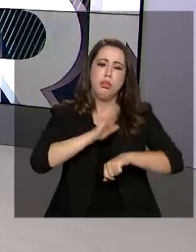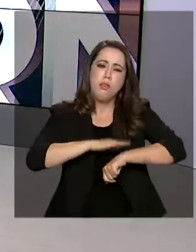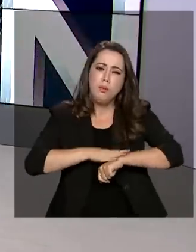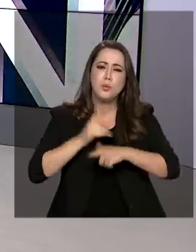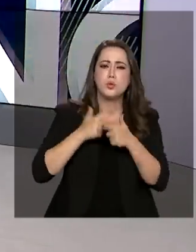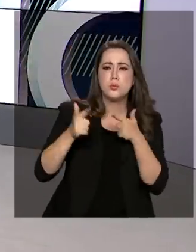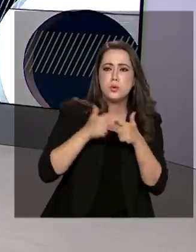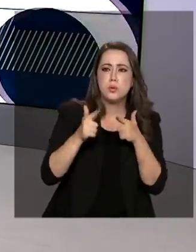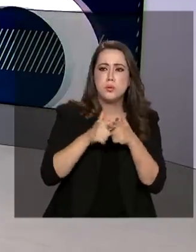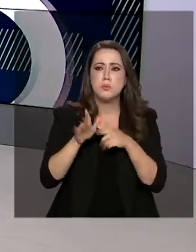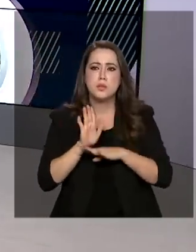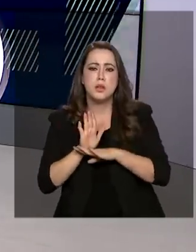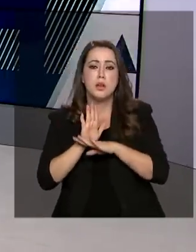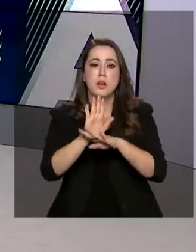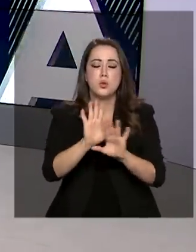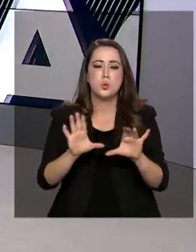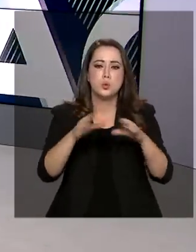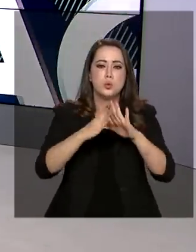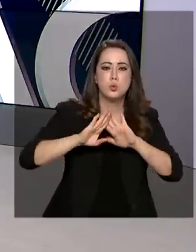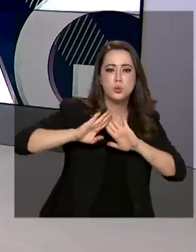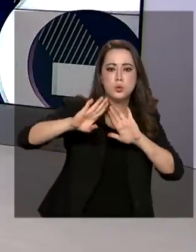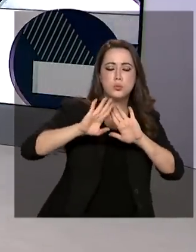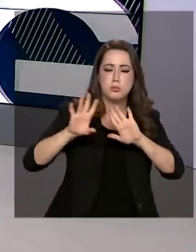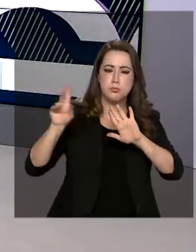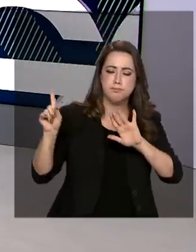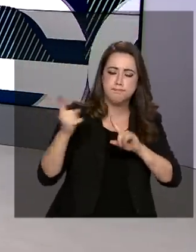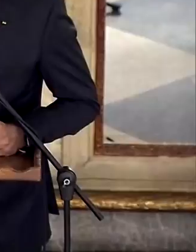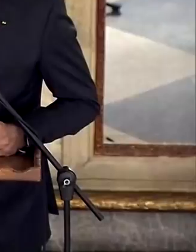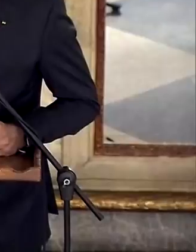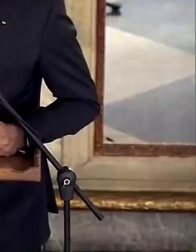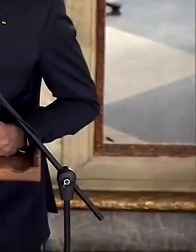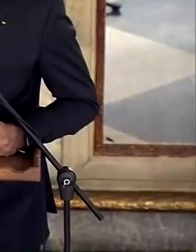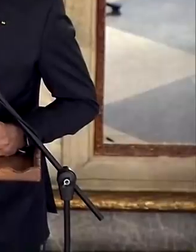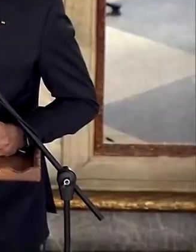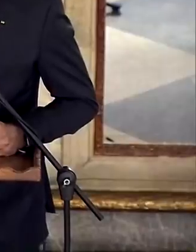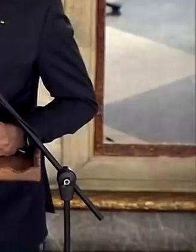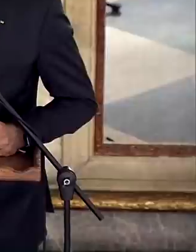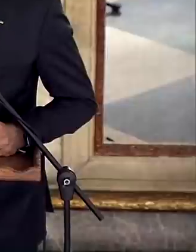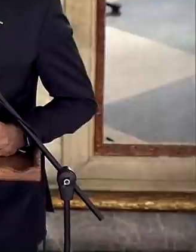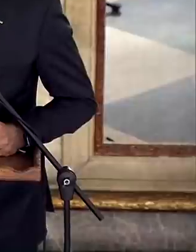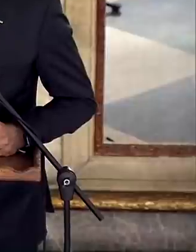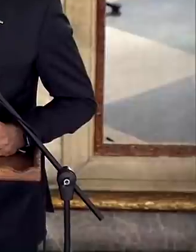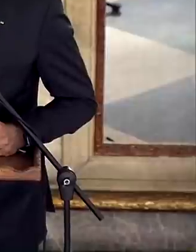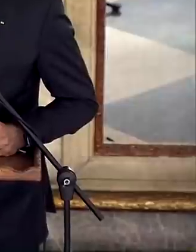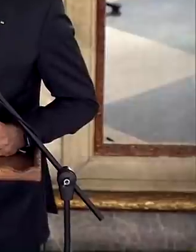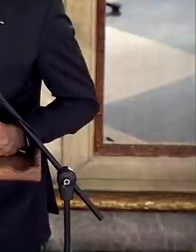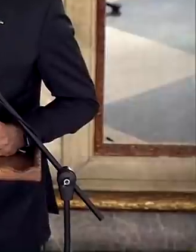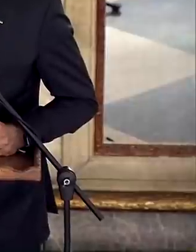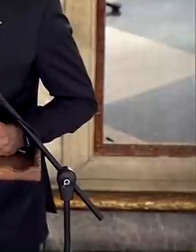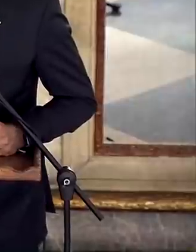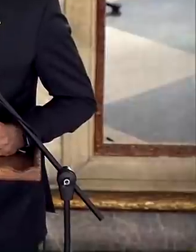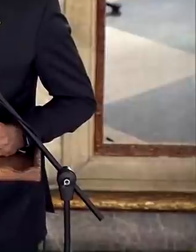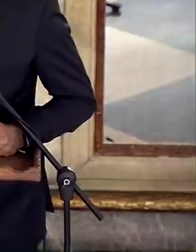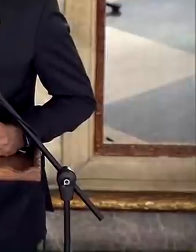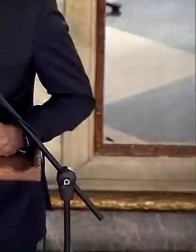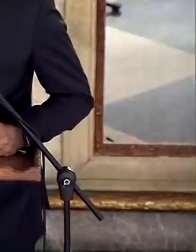o apoio das Forças Armadas para superar os desafios. Confesso que não é fácil